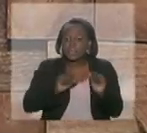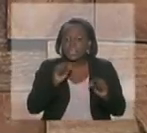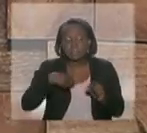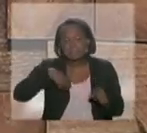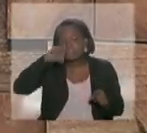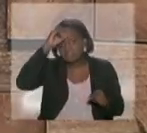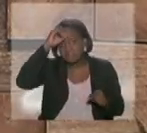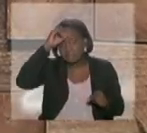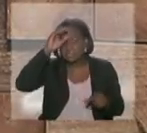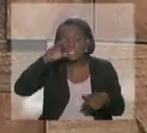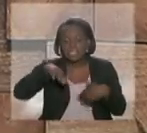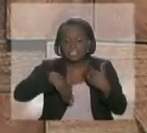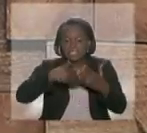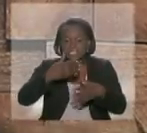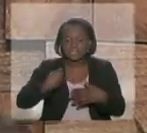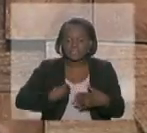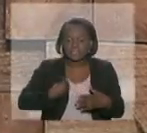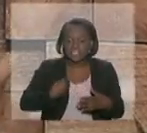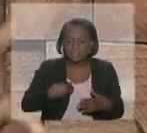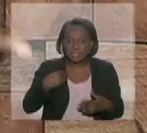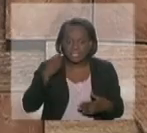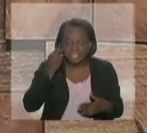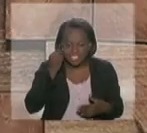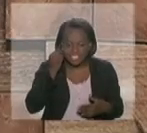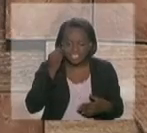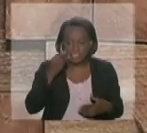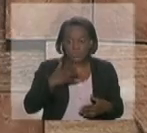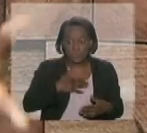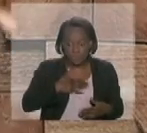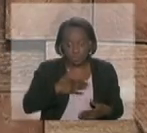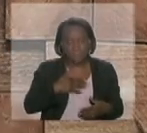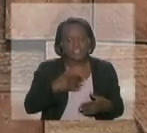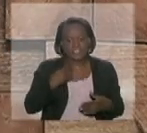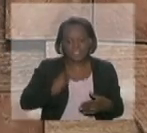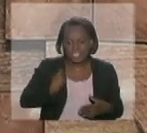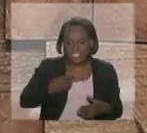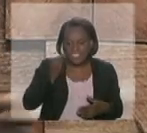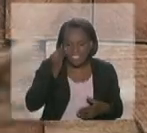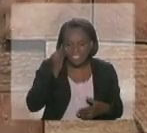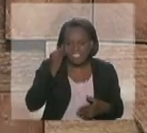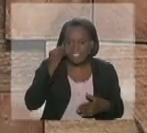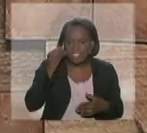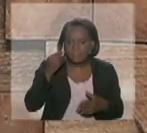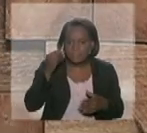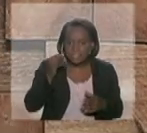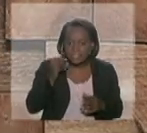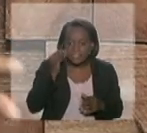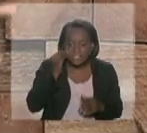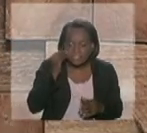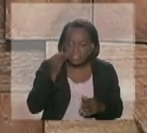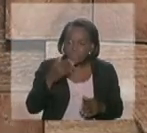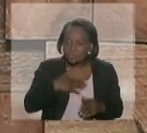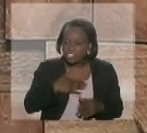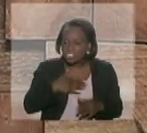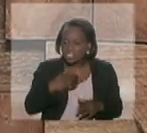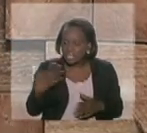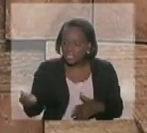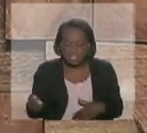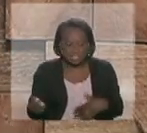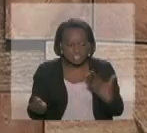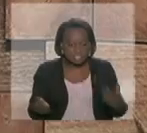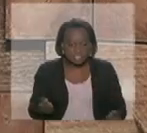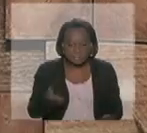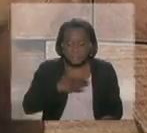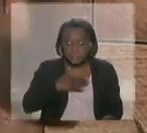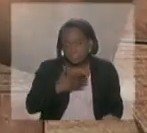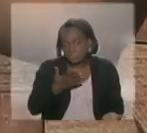alguma coisa mas o que é né E aí a vida foi me desafiando e eu gosto e aí fui Ah isso